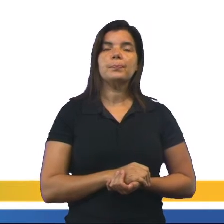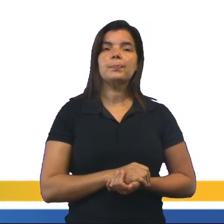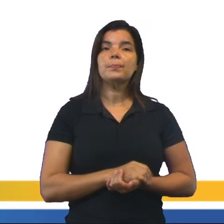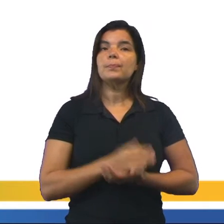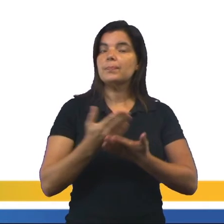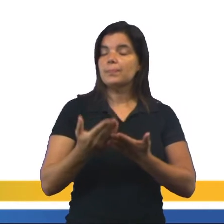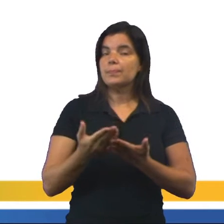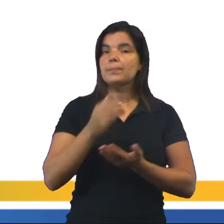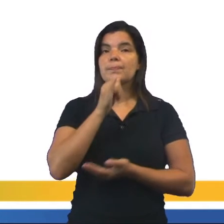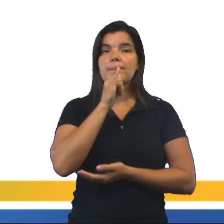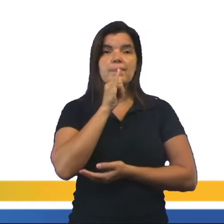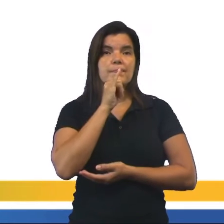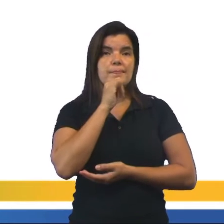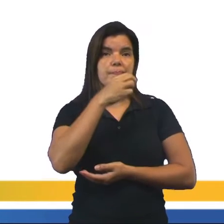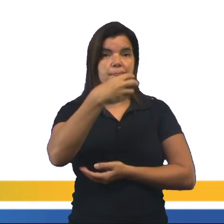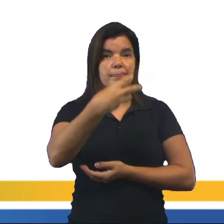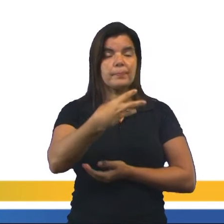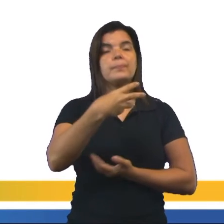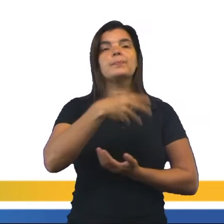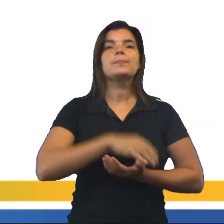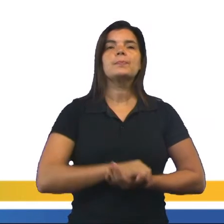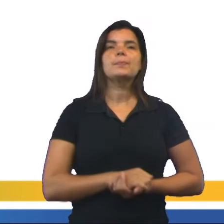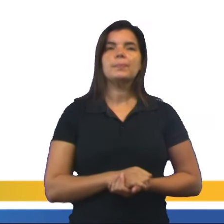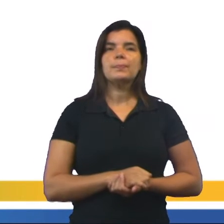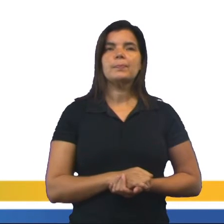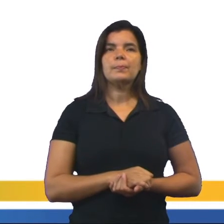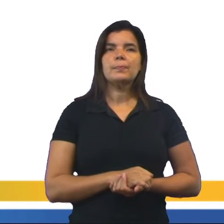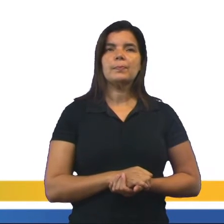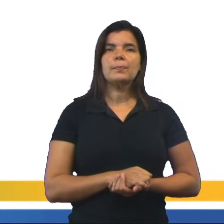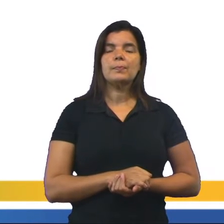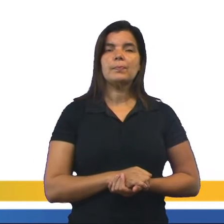Nesse caso, agora, nós vamos aí a um terceiro exemplo.